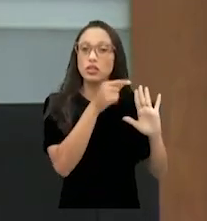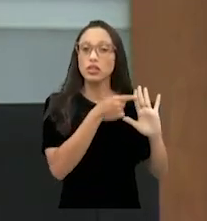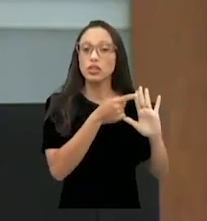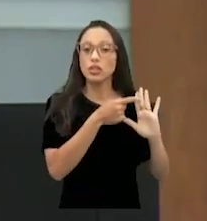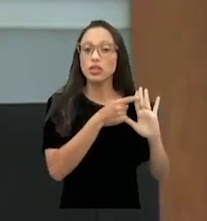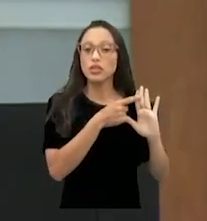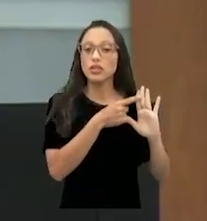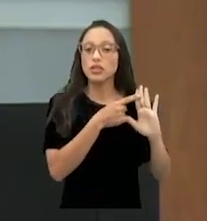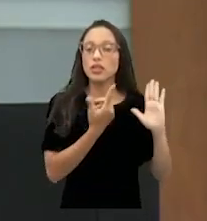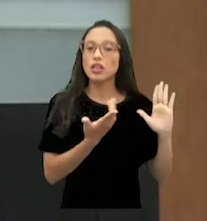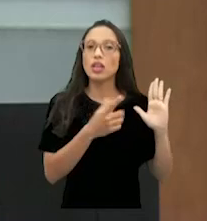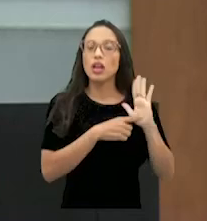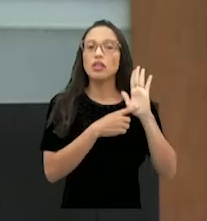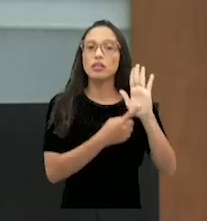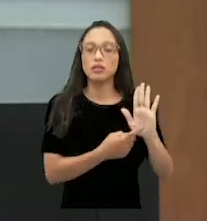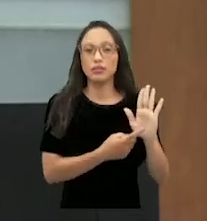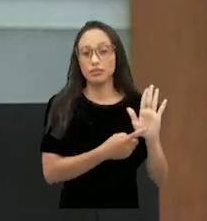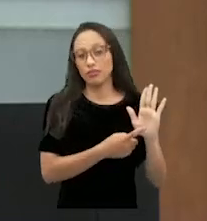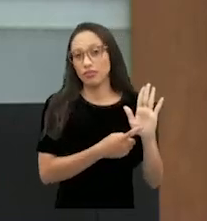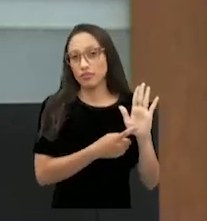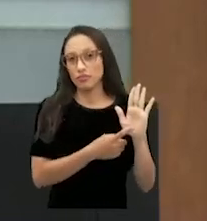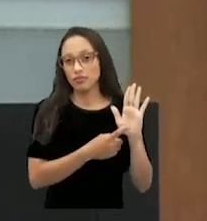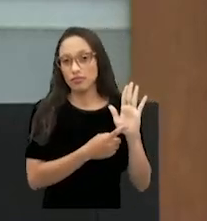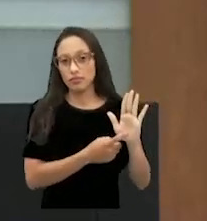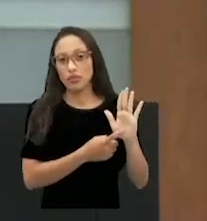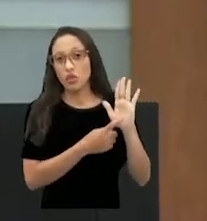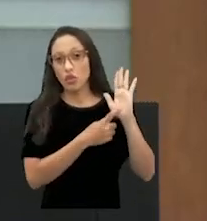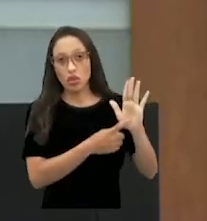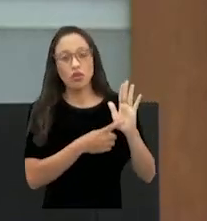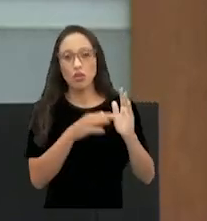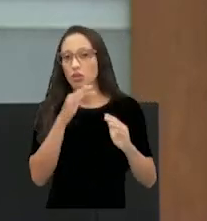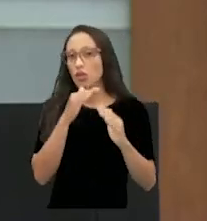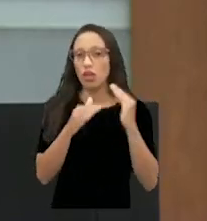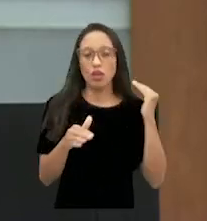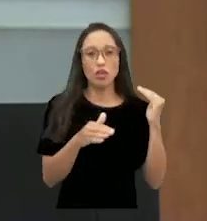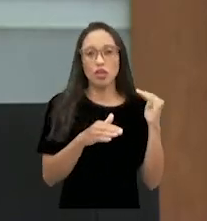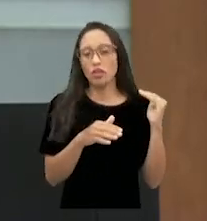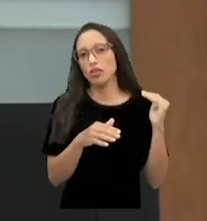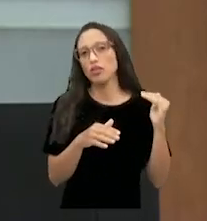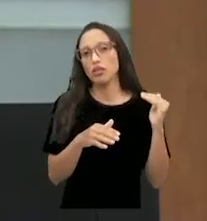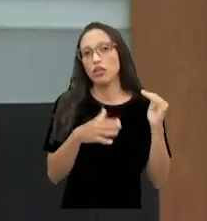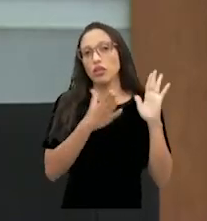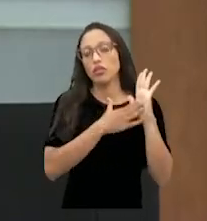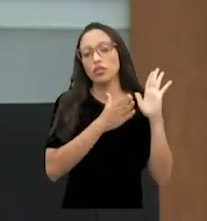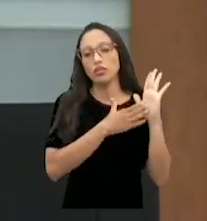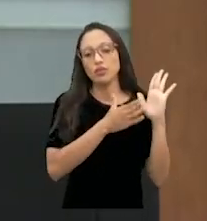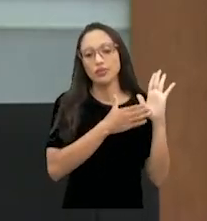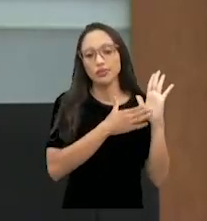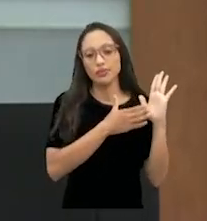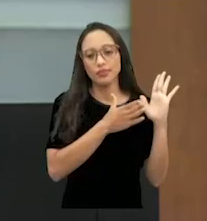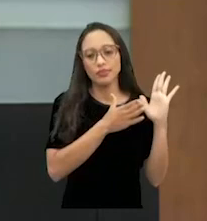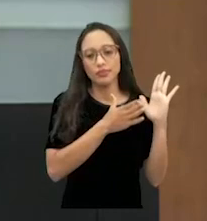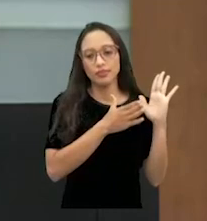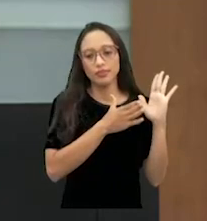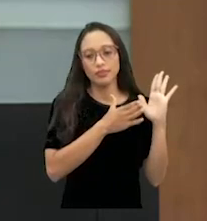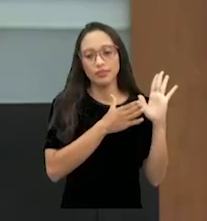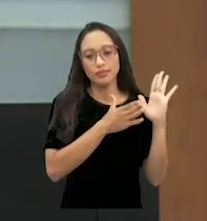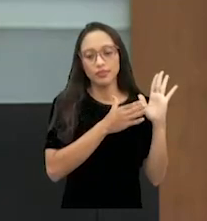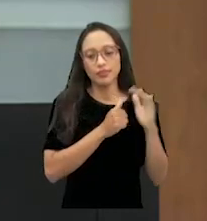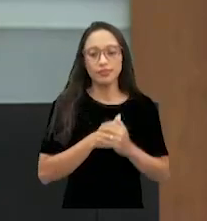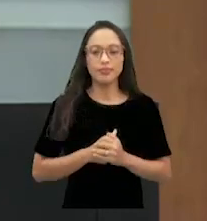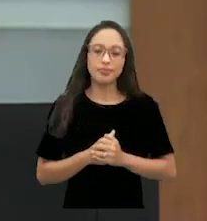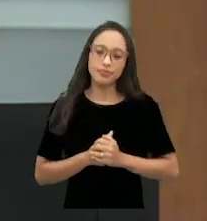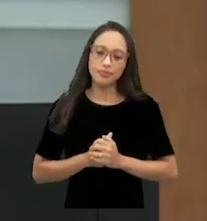que materializa a inconstitucionalidade da proposta. Porque é por meio